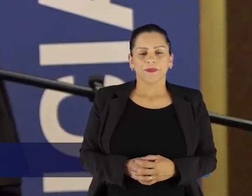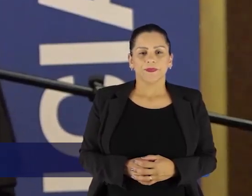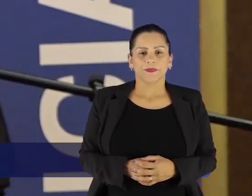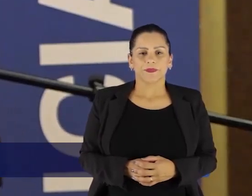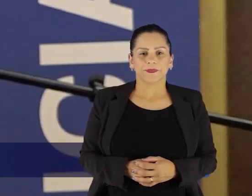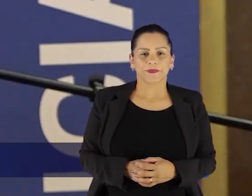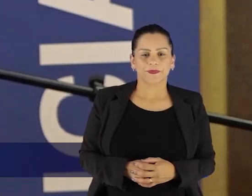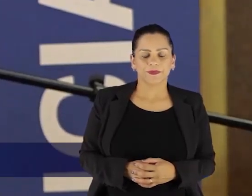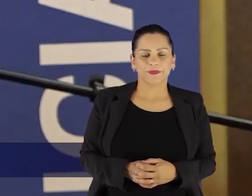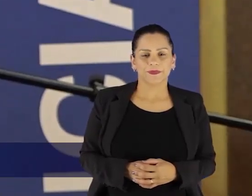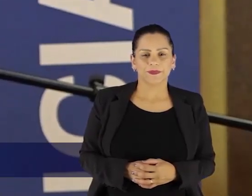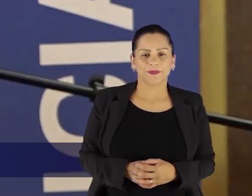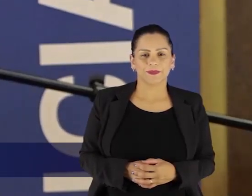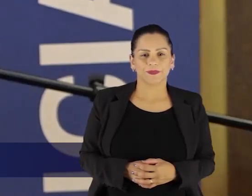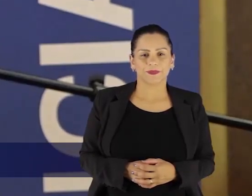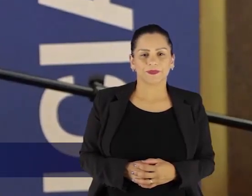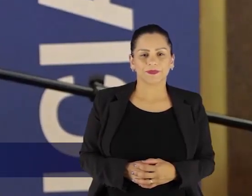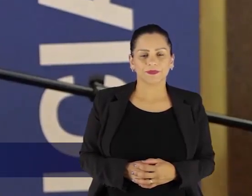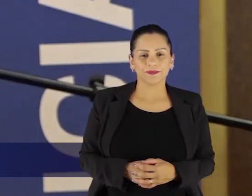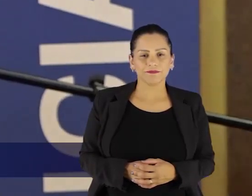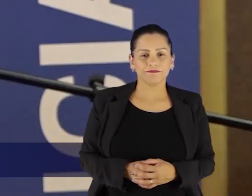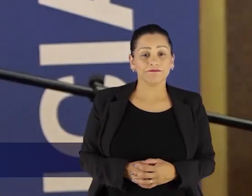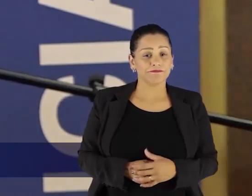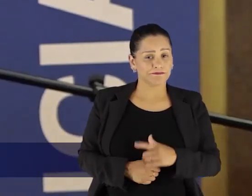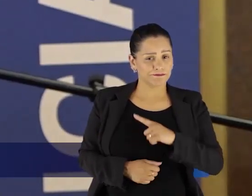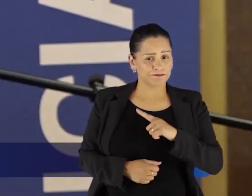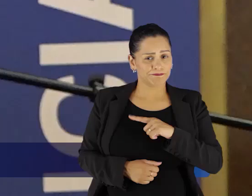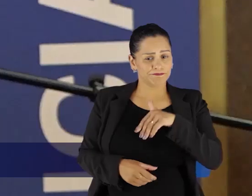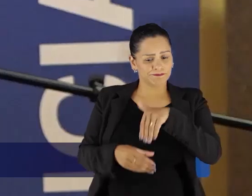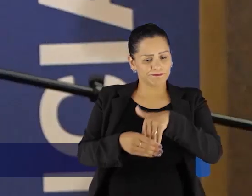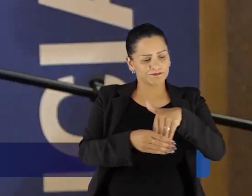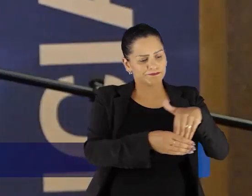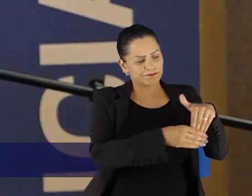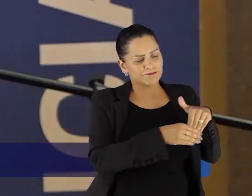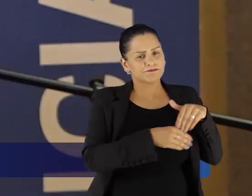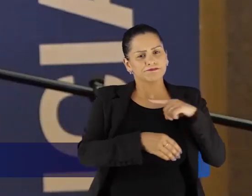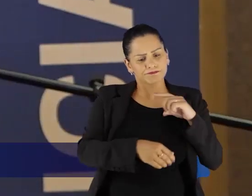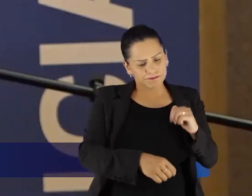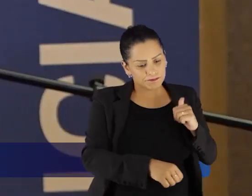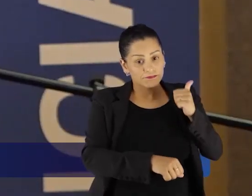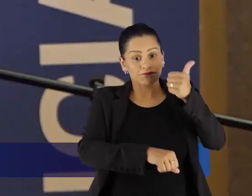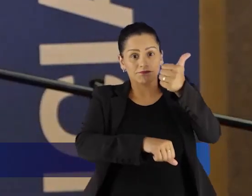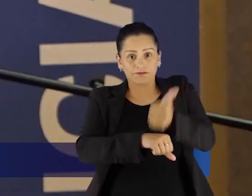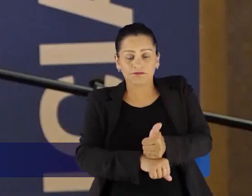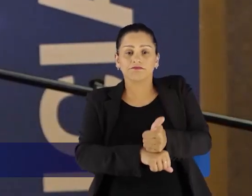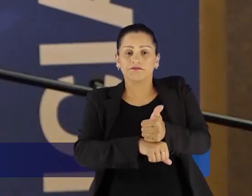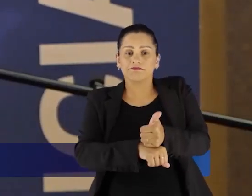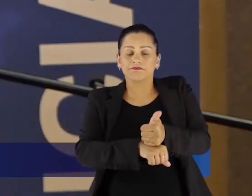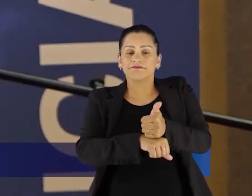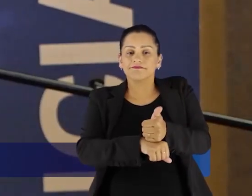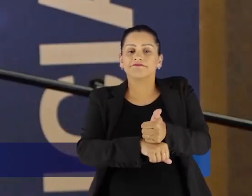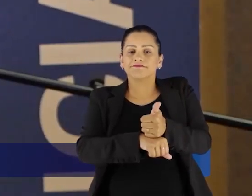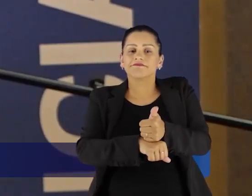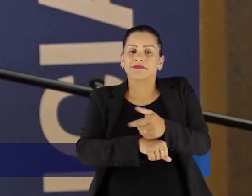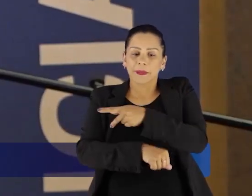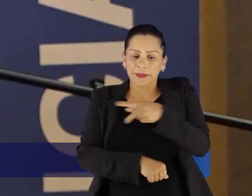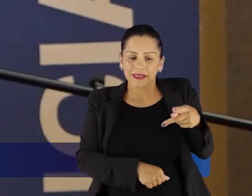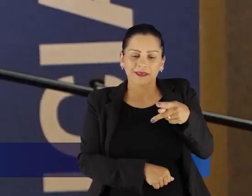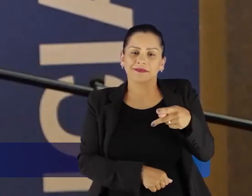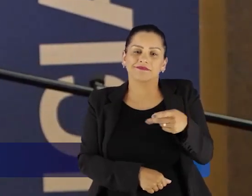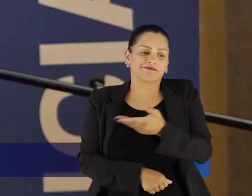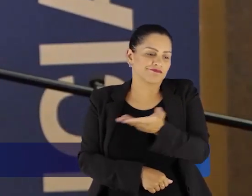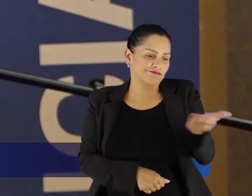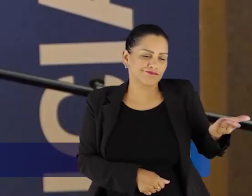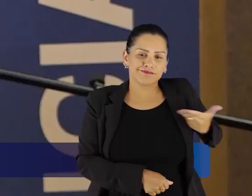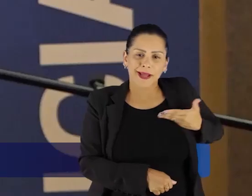E aí e a eleição e Assunção ao cargo de presidentes por generosidade dos